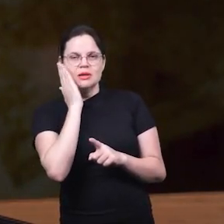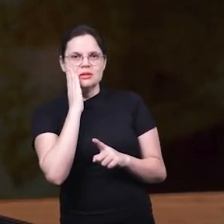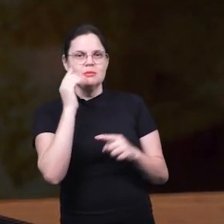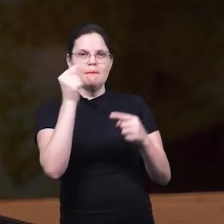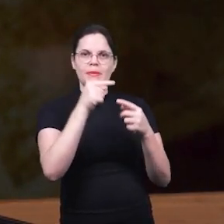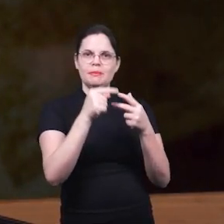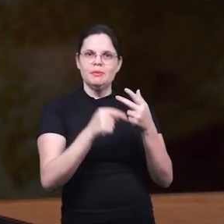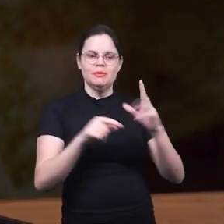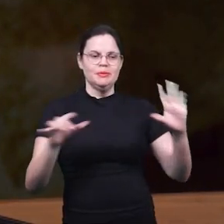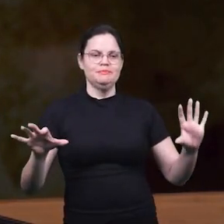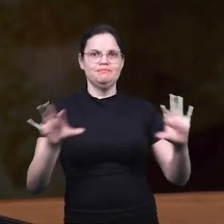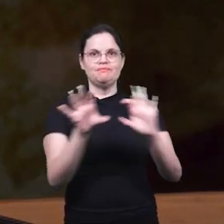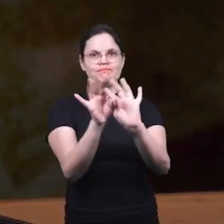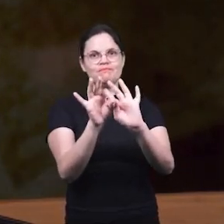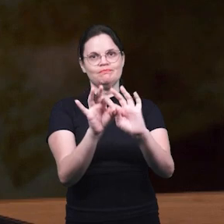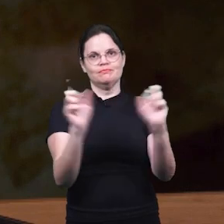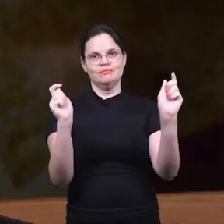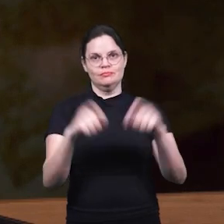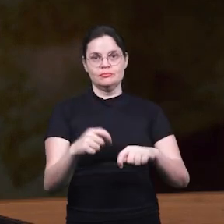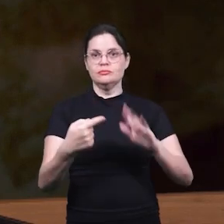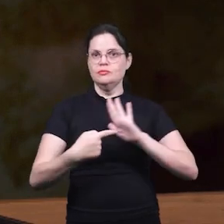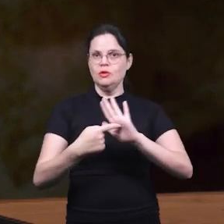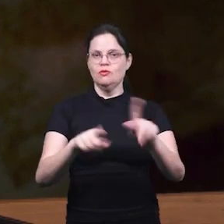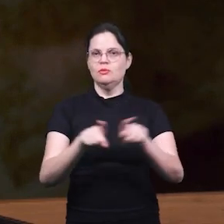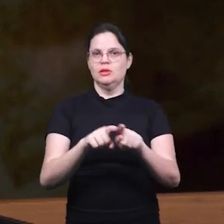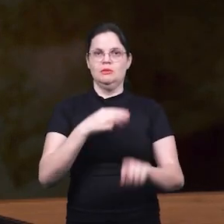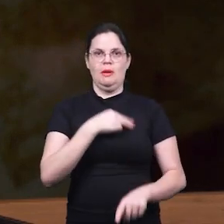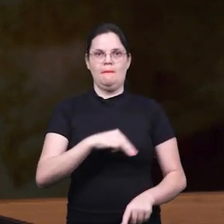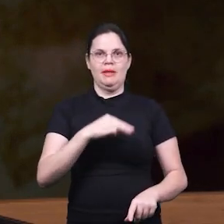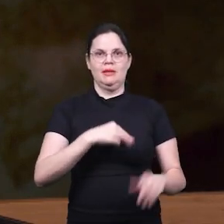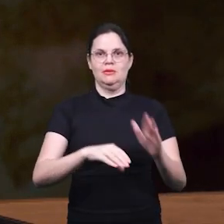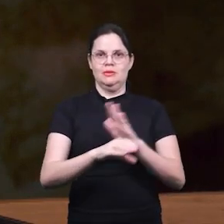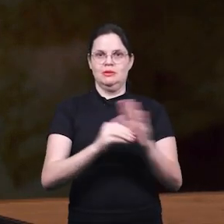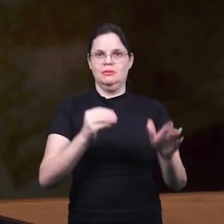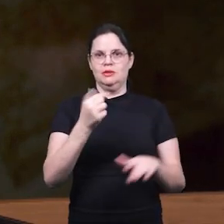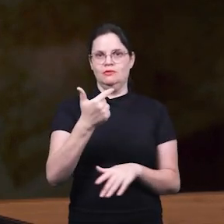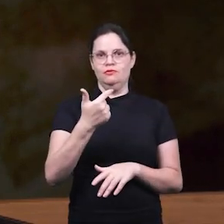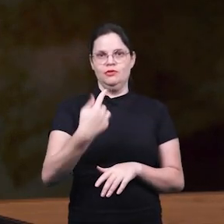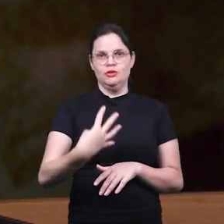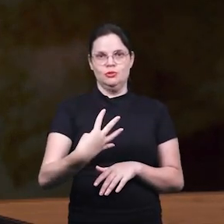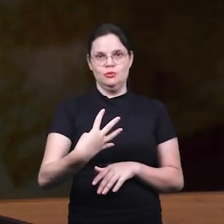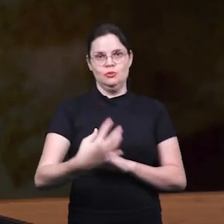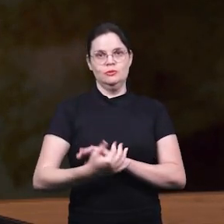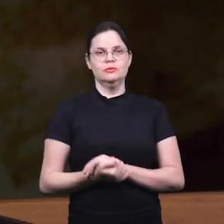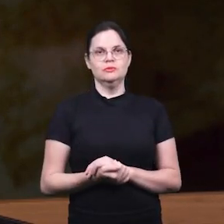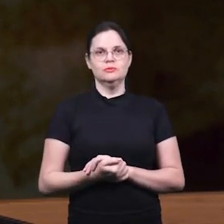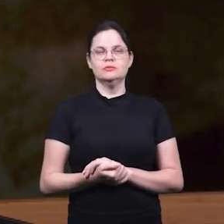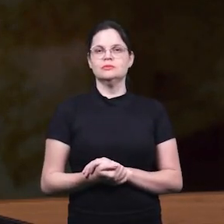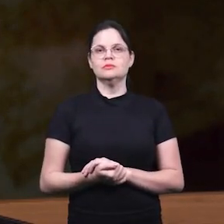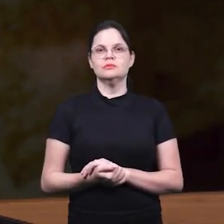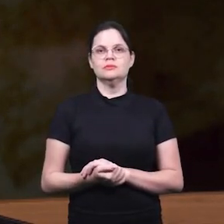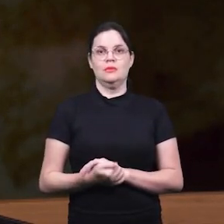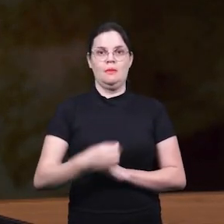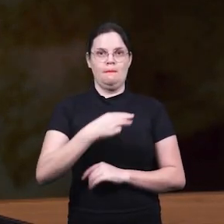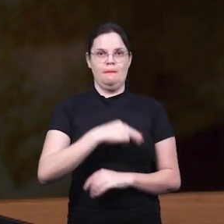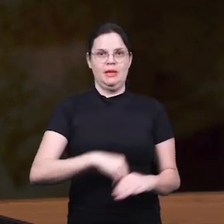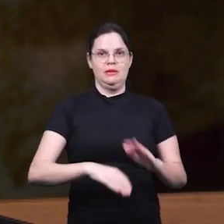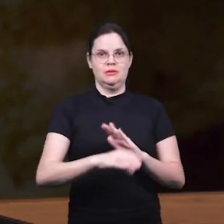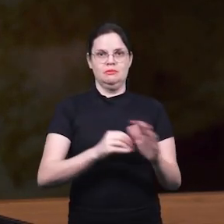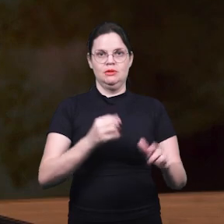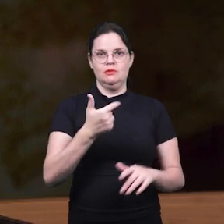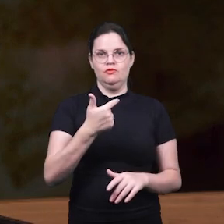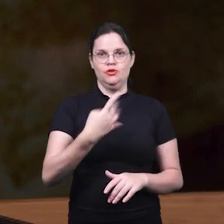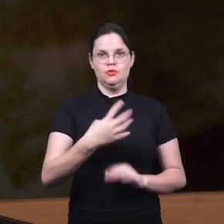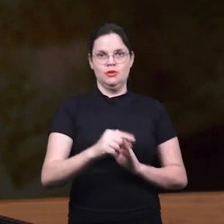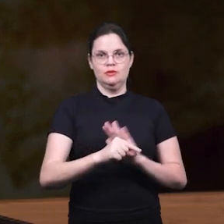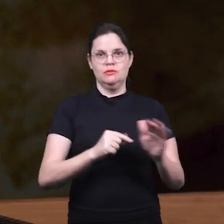ainda queria citar novamente Mateus 24. Por quê? Porque ali diz uma coisa, Mateus 24, 32